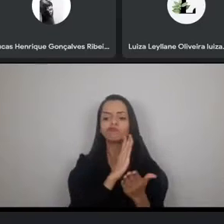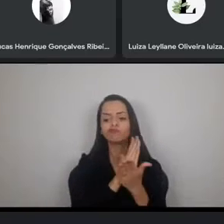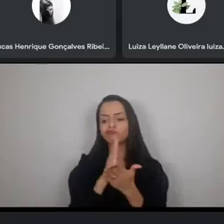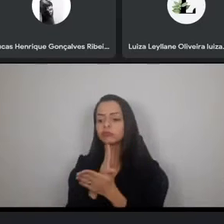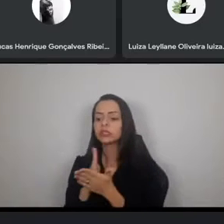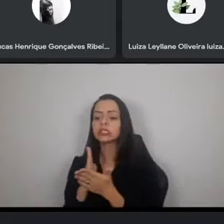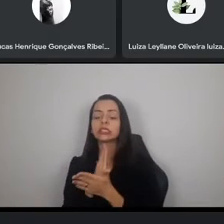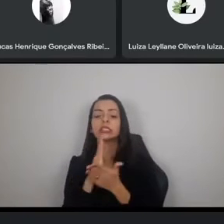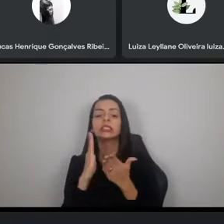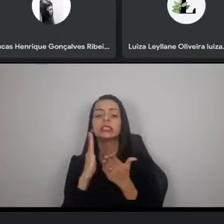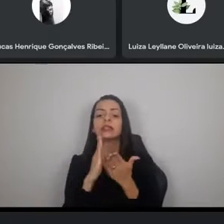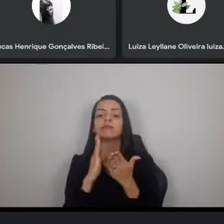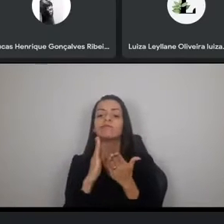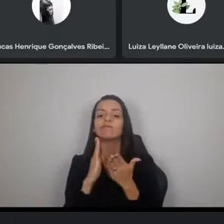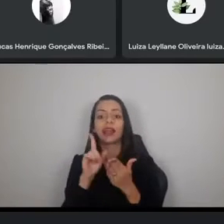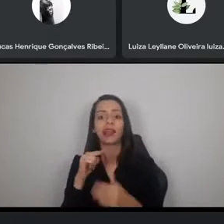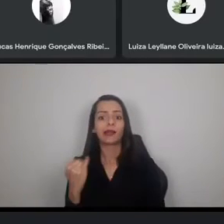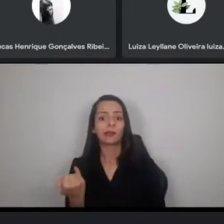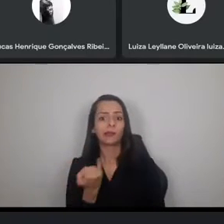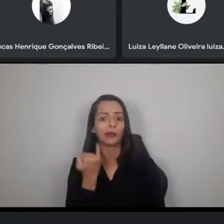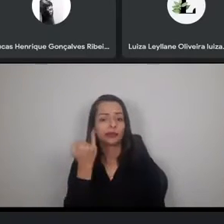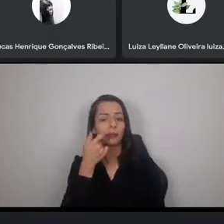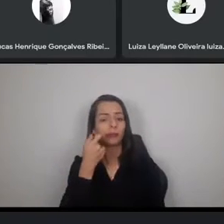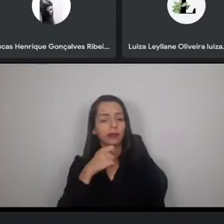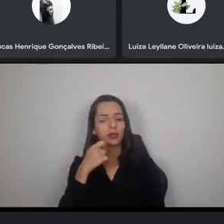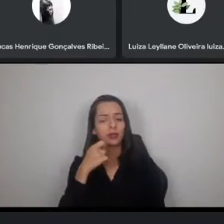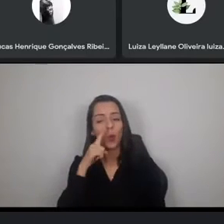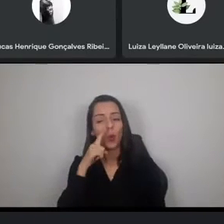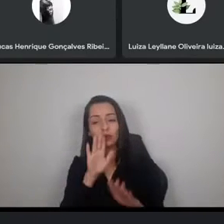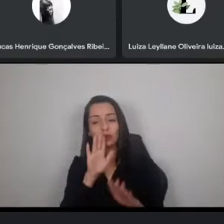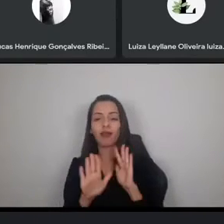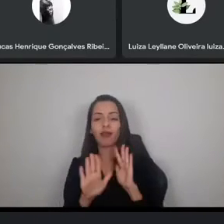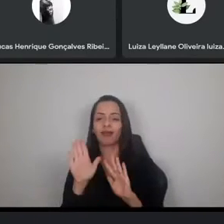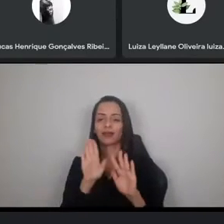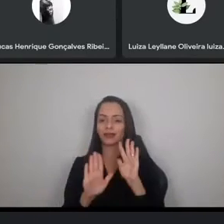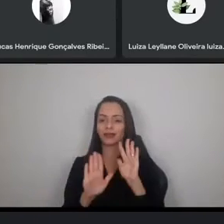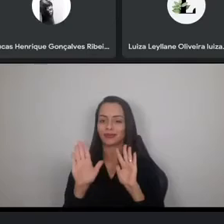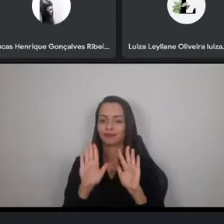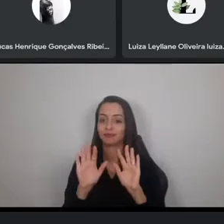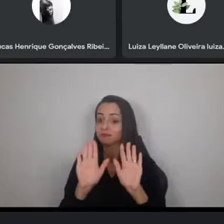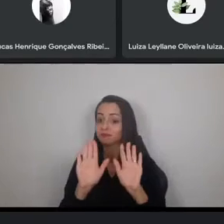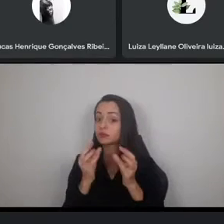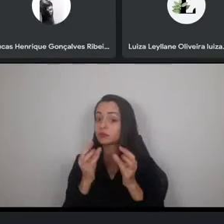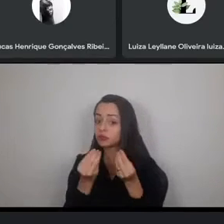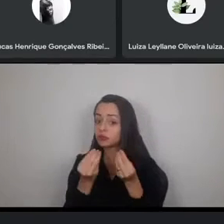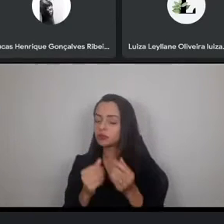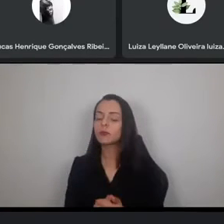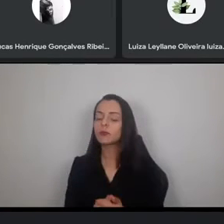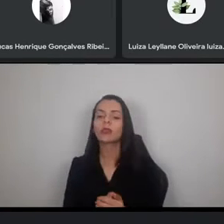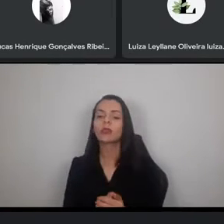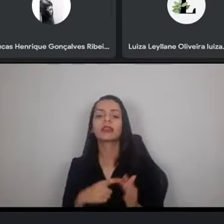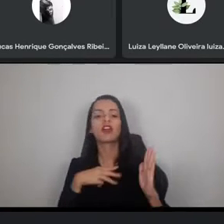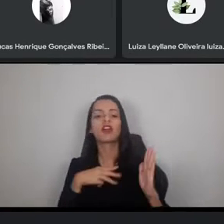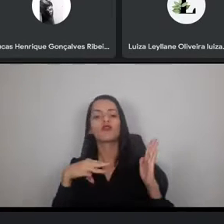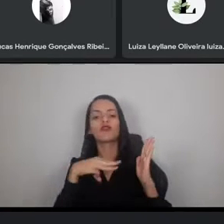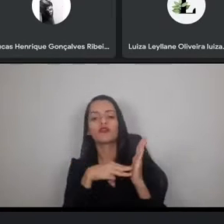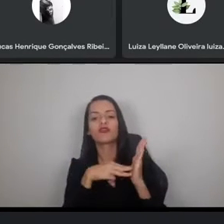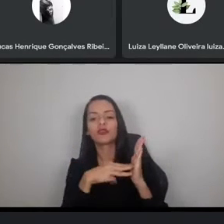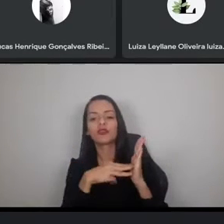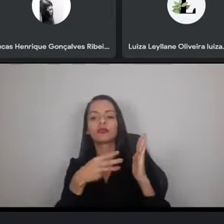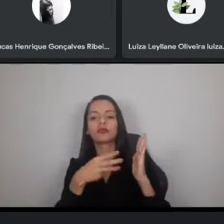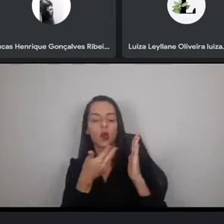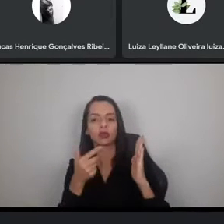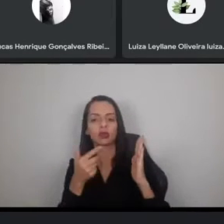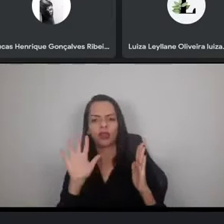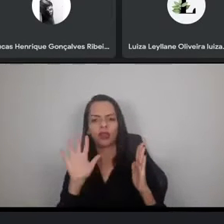ser tomadas alguns cuidados, como quando for mexer em tomadas, não deve-se utilizar dedo